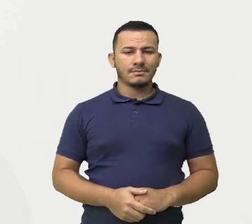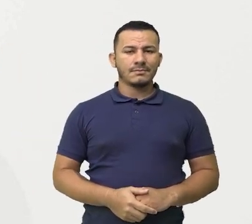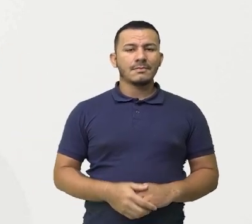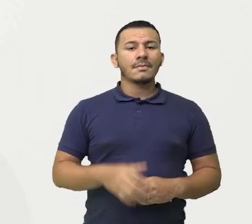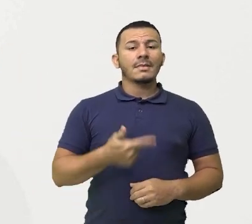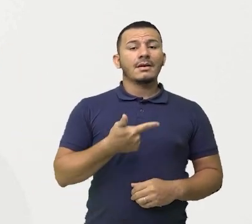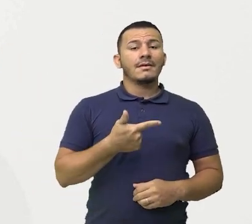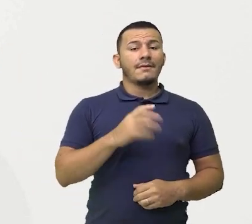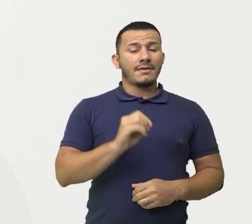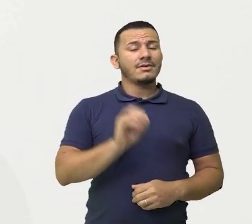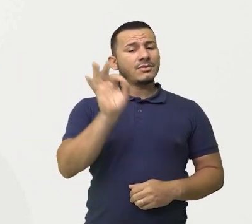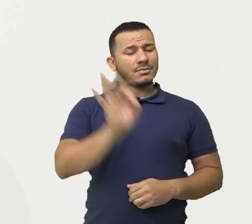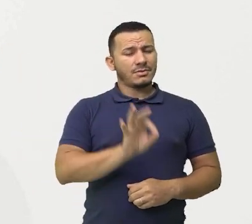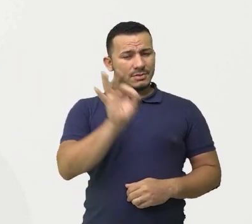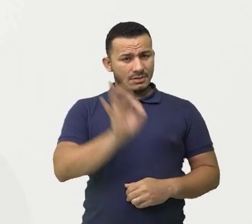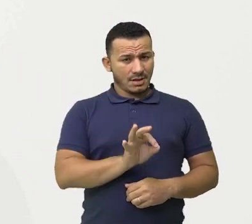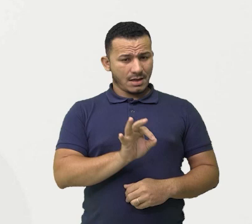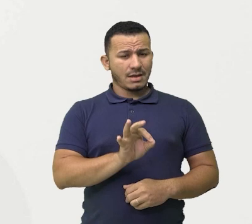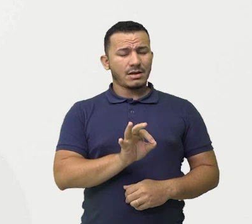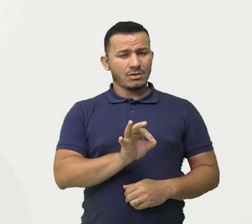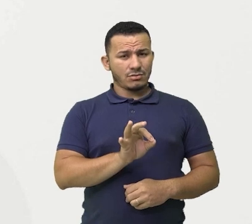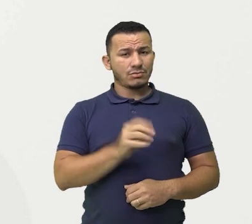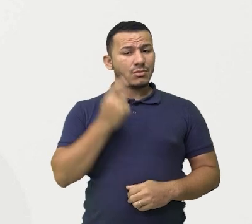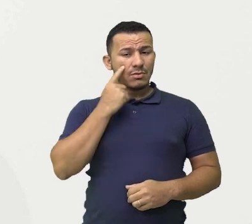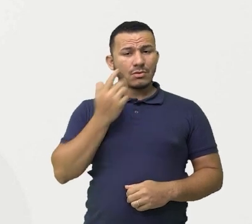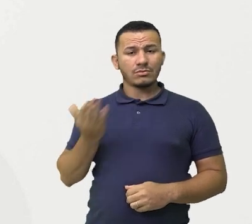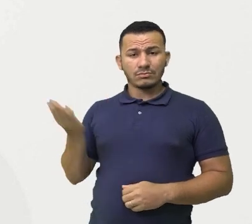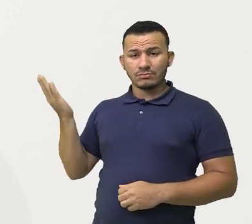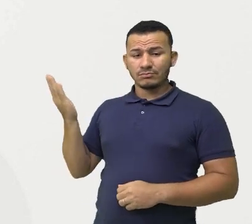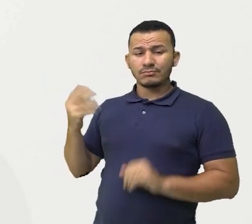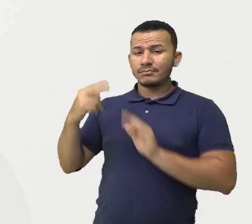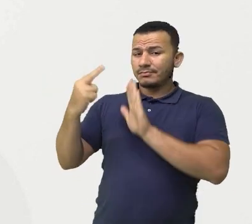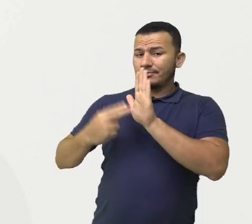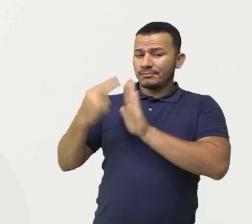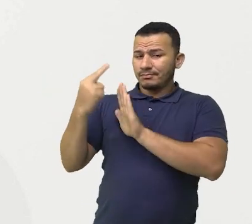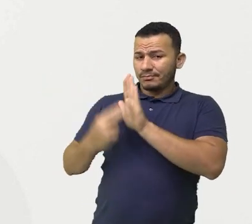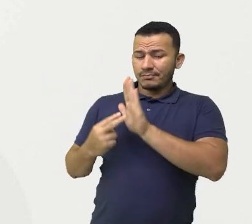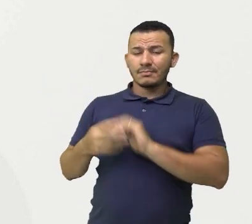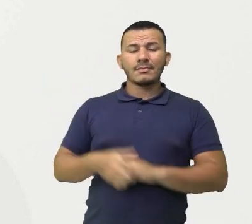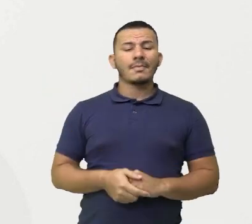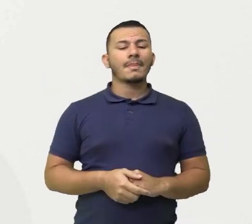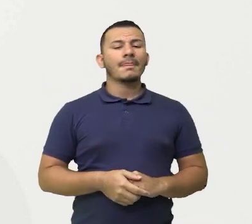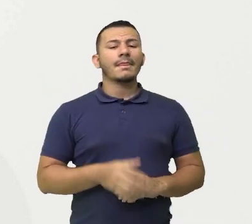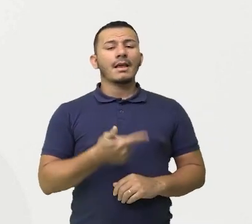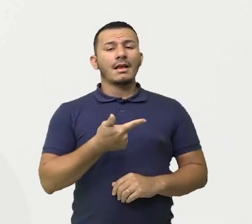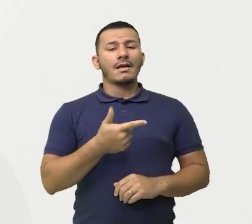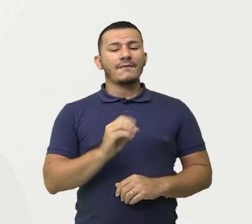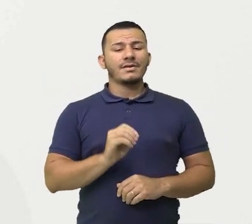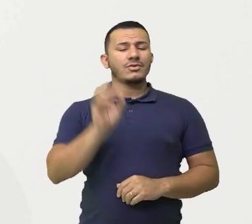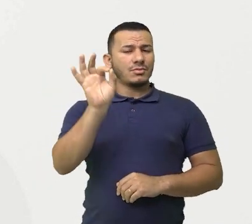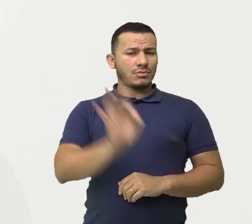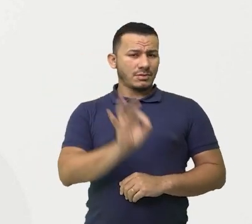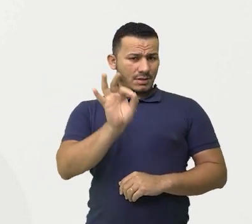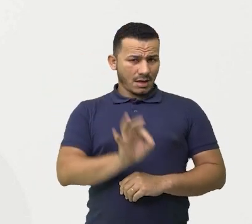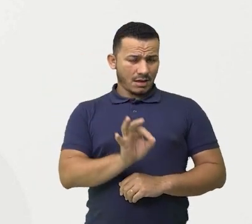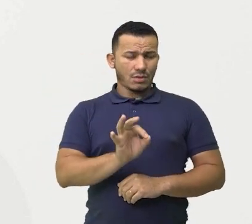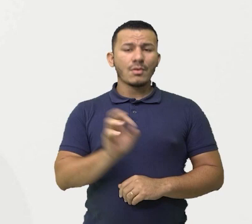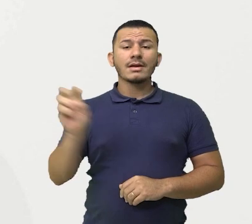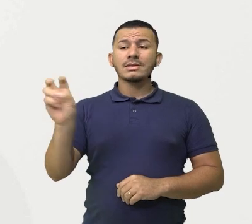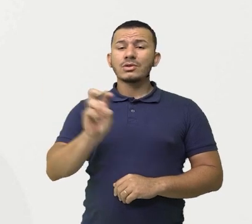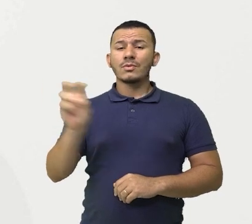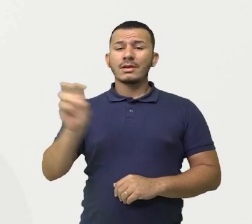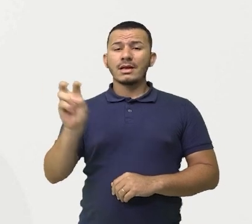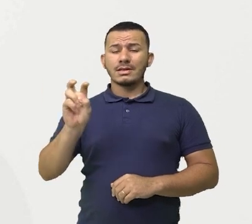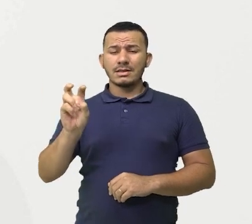das 55, olha o que está escrito aqui, ó, 20% das 55 faltas que